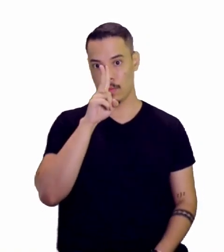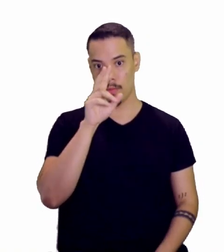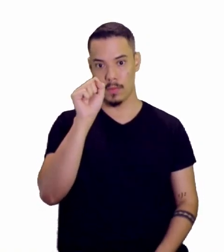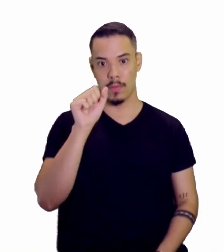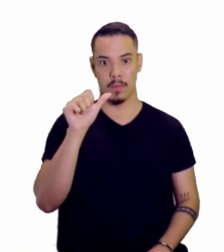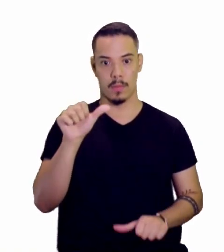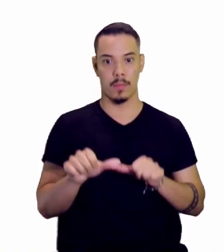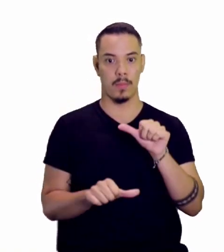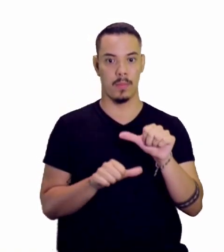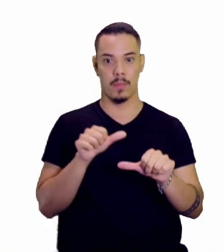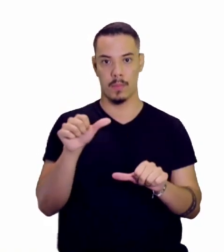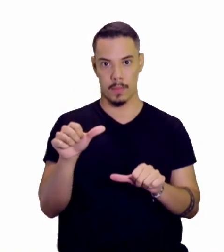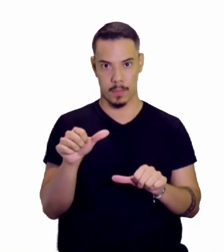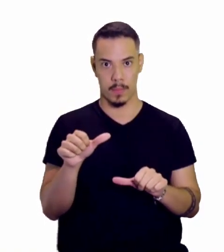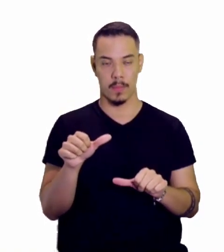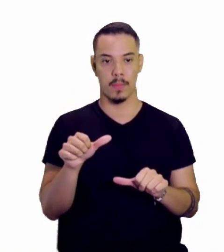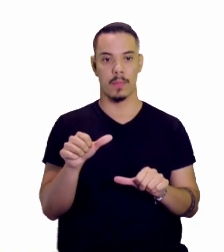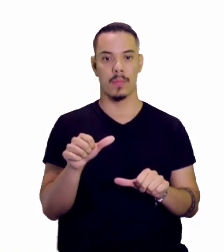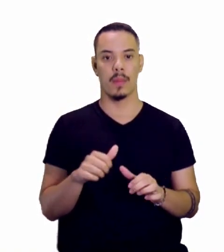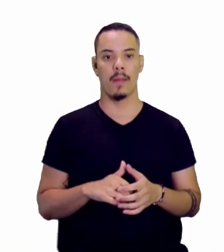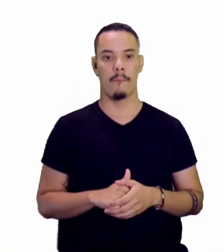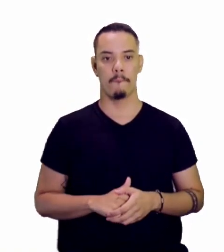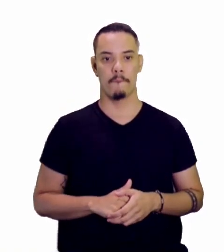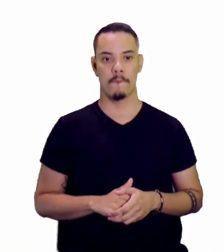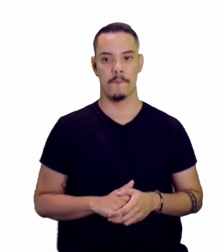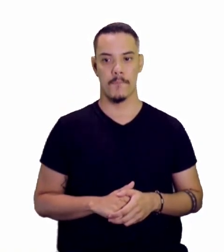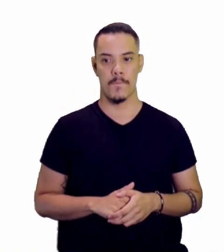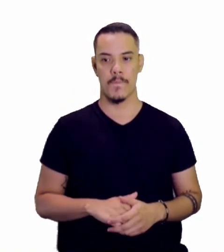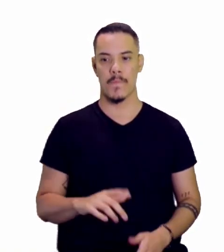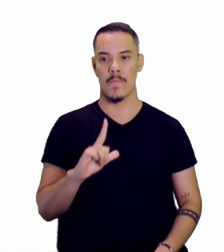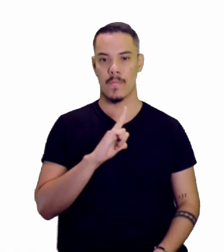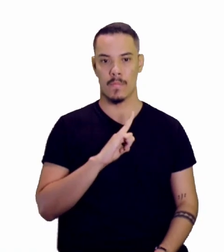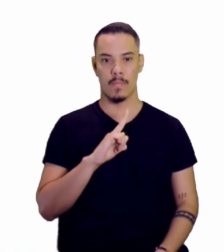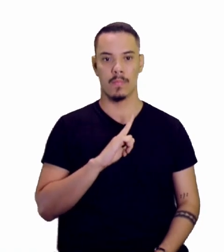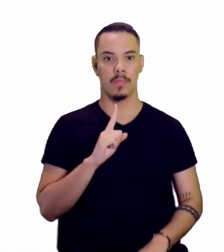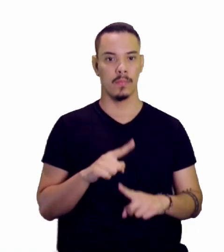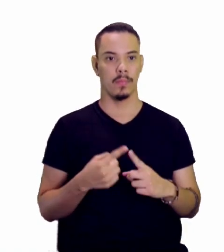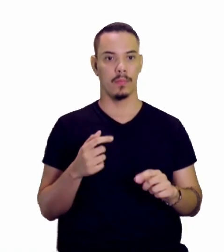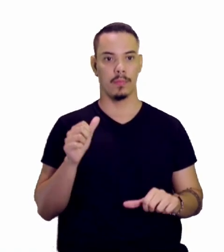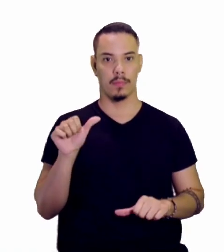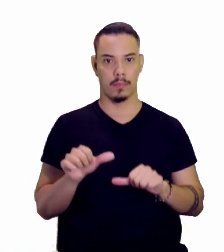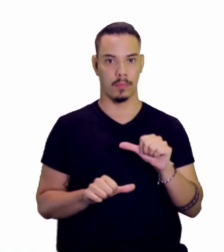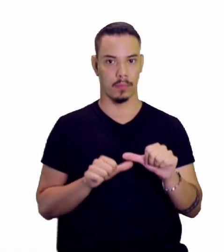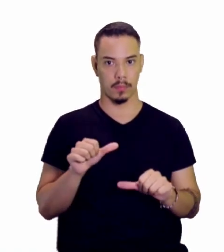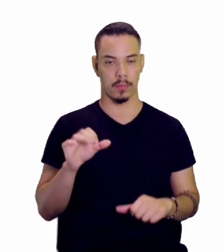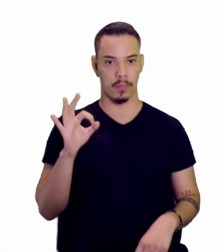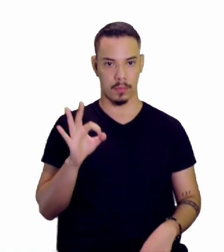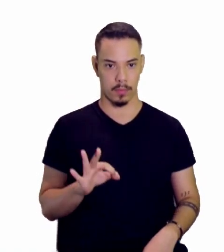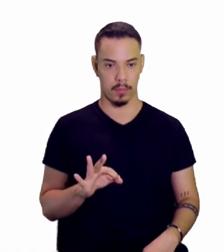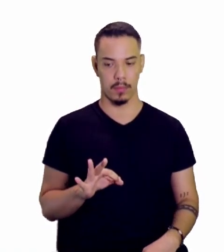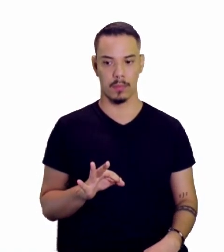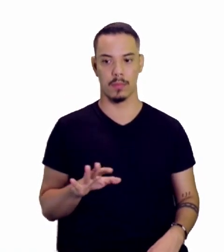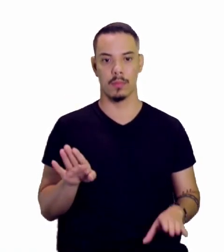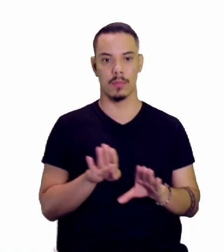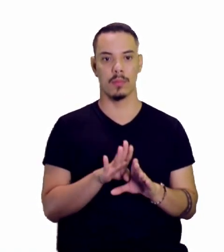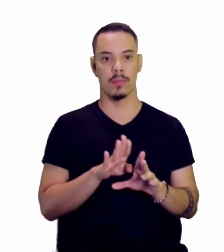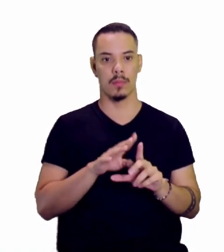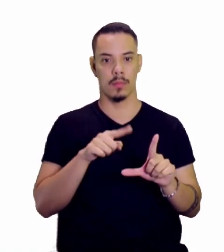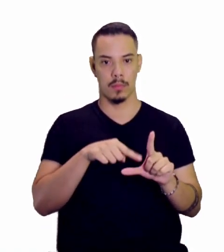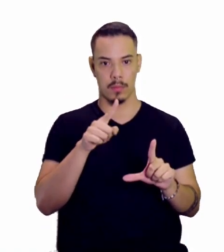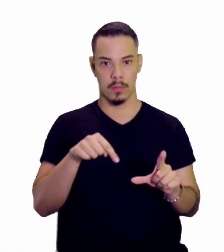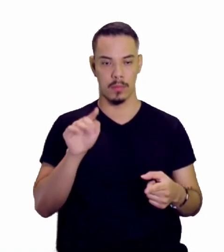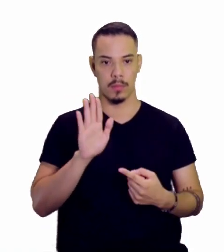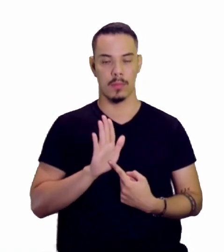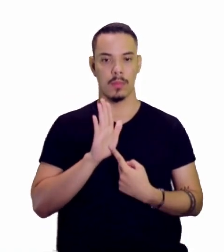ó. Exatamente, ó. Nós Aplicou, temos ali... mas mudou no gráfico. Né? Isso. E o gráfico apresenta a variação